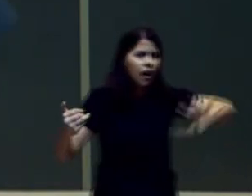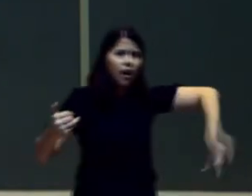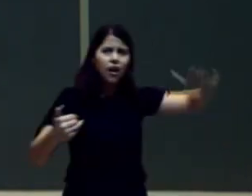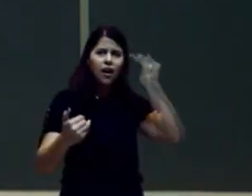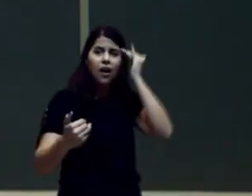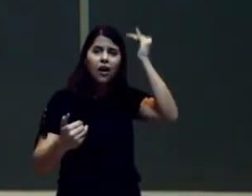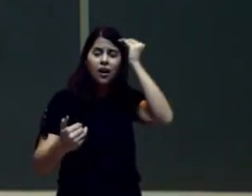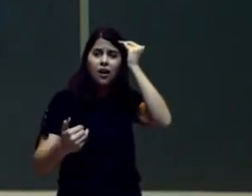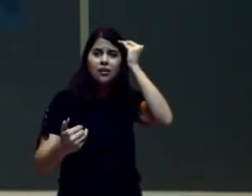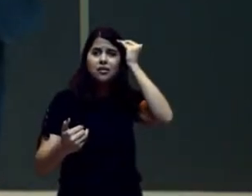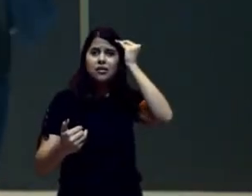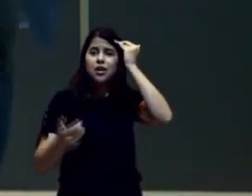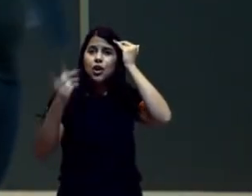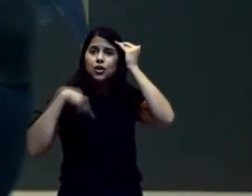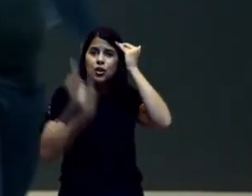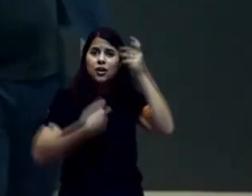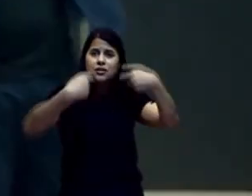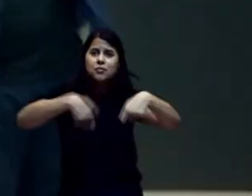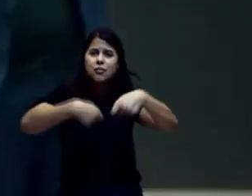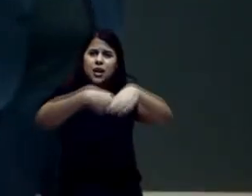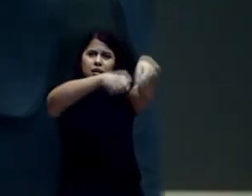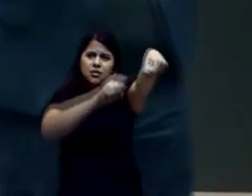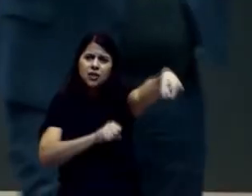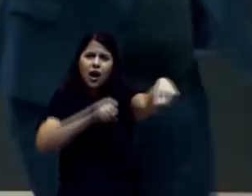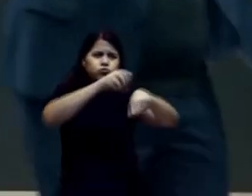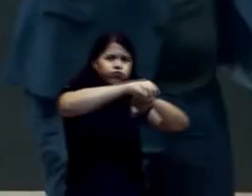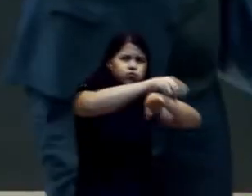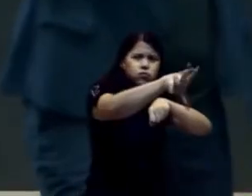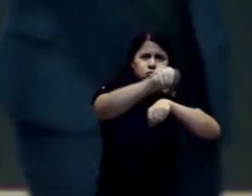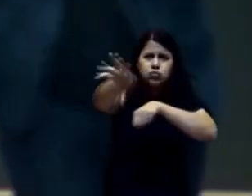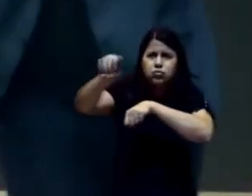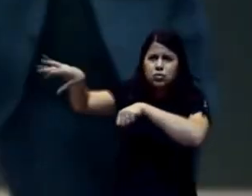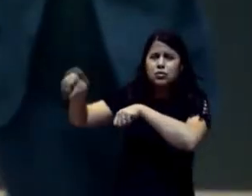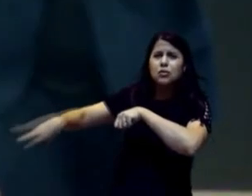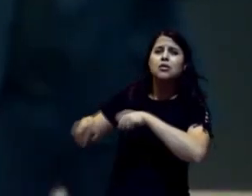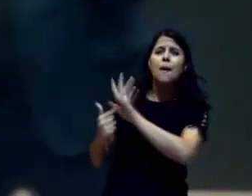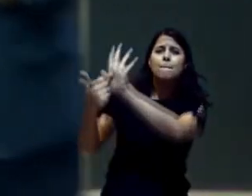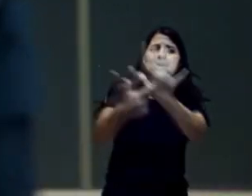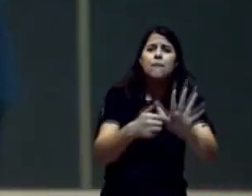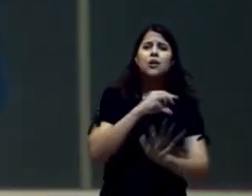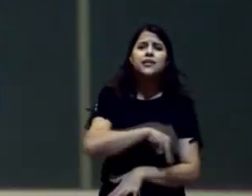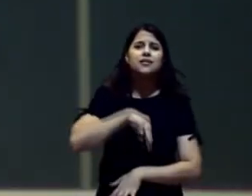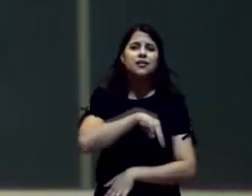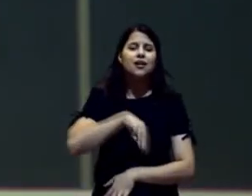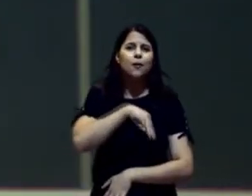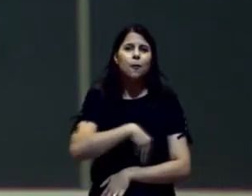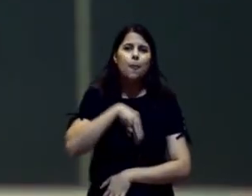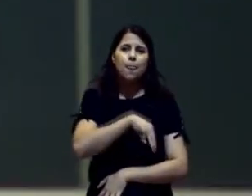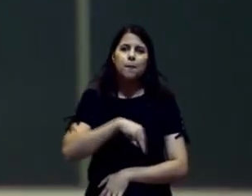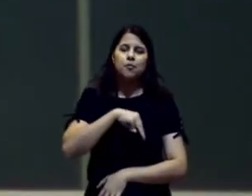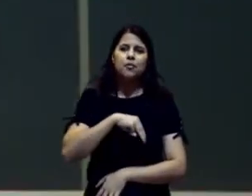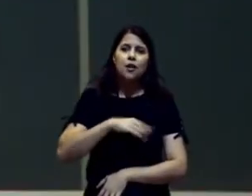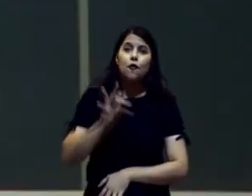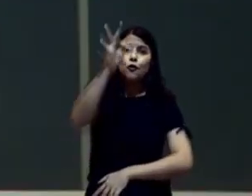jovens. Abramos o testamento, abramos o testamento. Vamos apresentar missões aos Timóteos que Deus